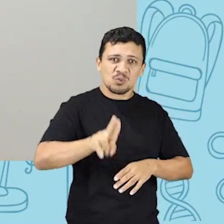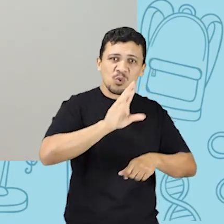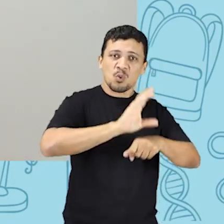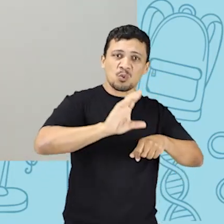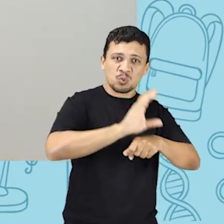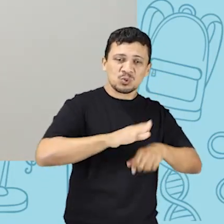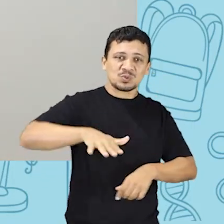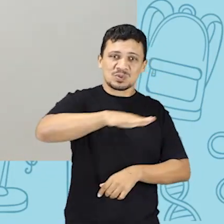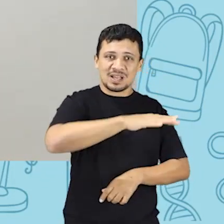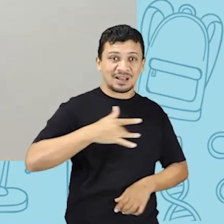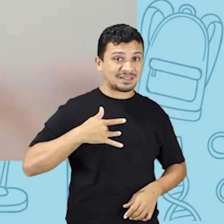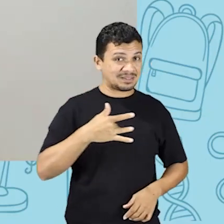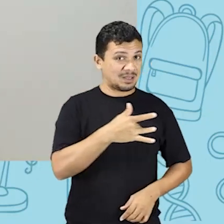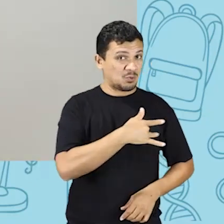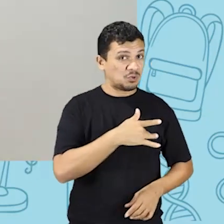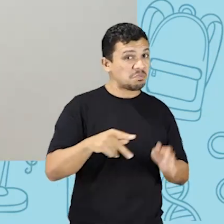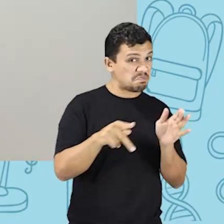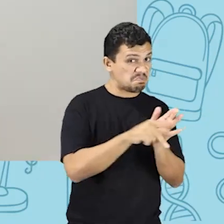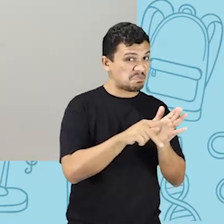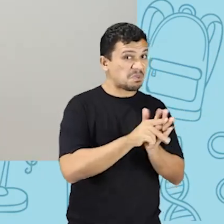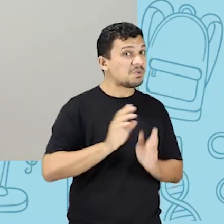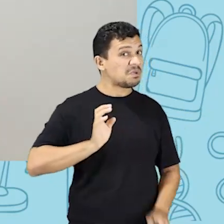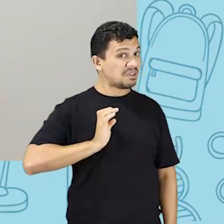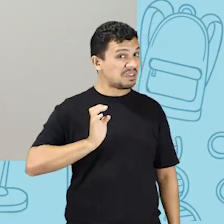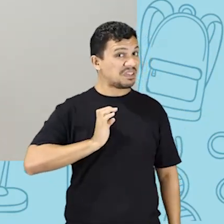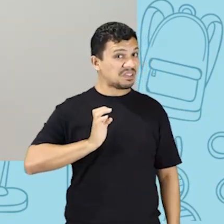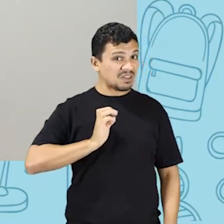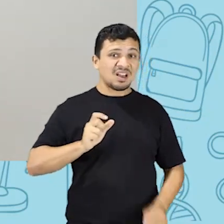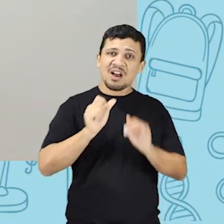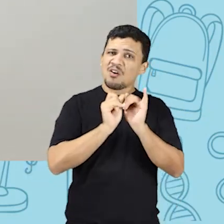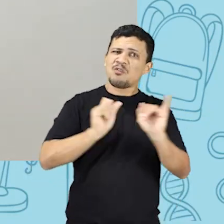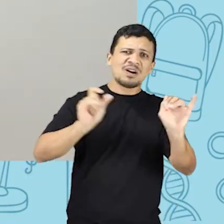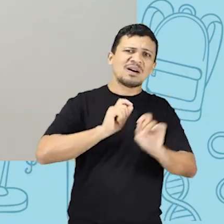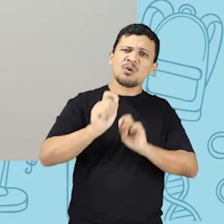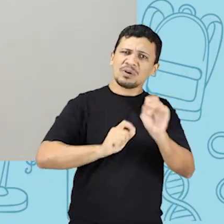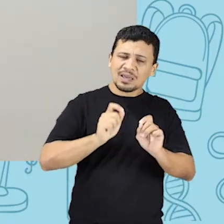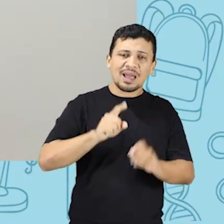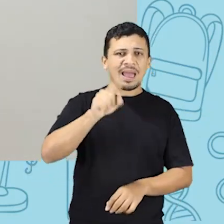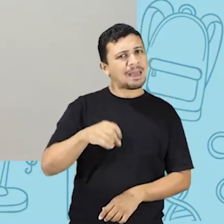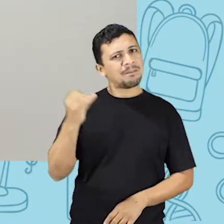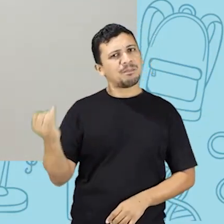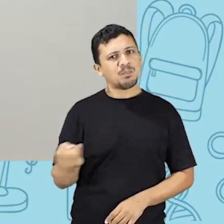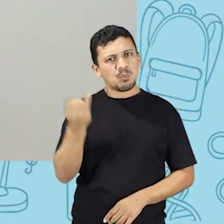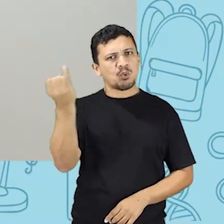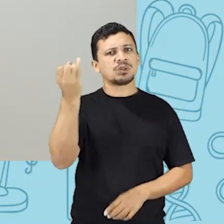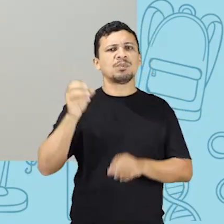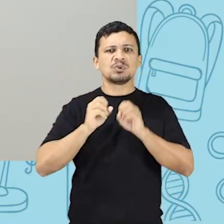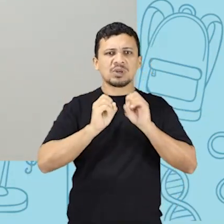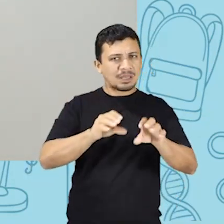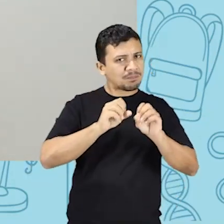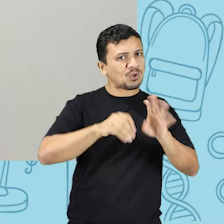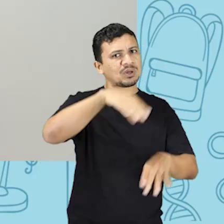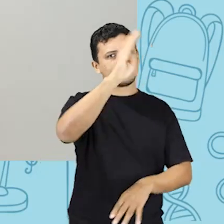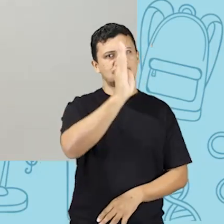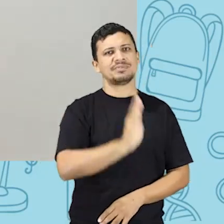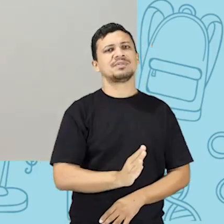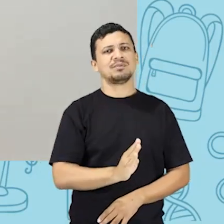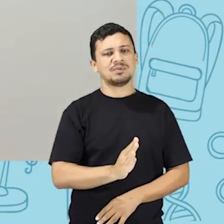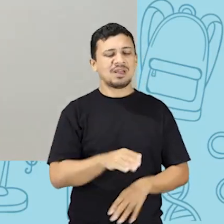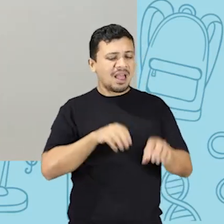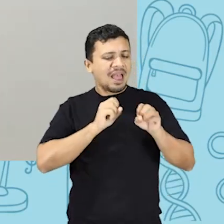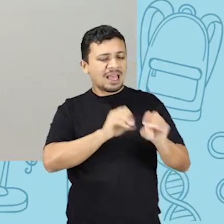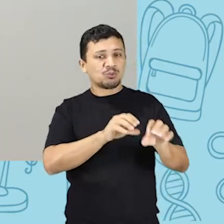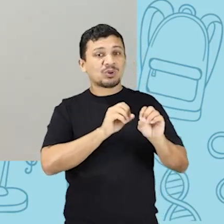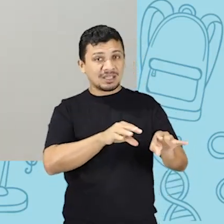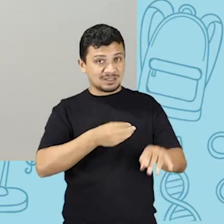área de saúde, que é um curso de elite, é falar para vocês sobre o quanto é importante a educação no nosso país. A